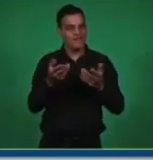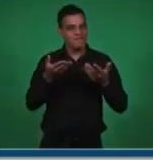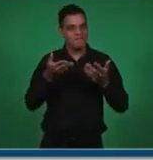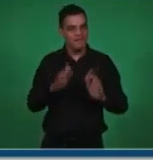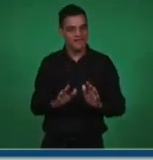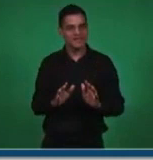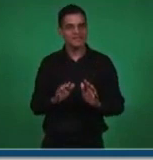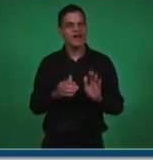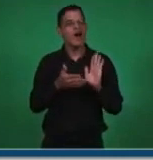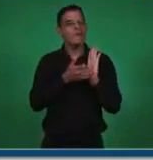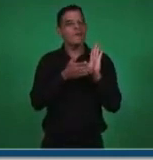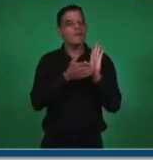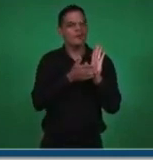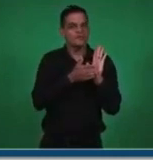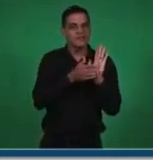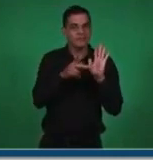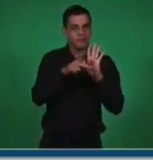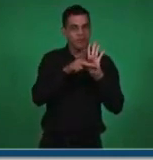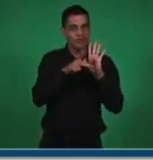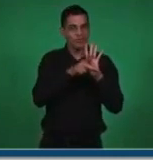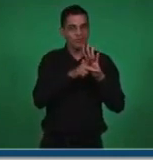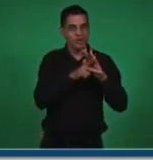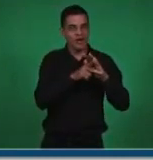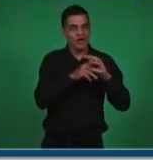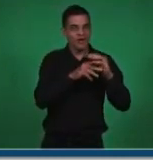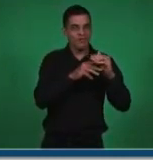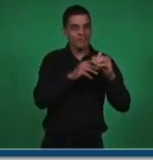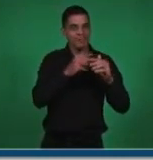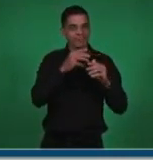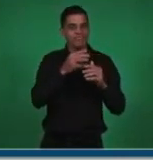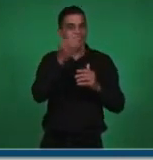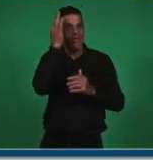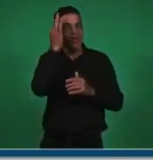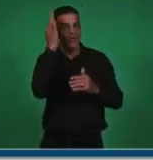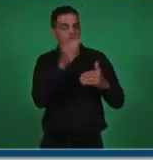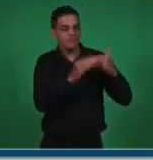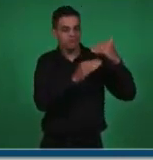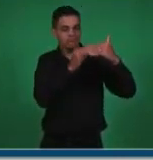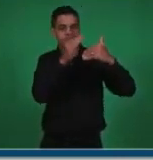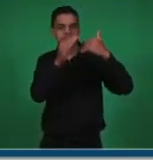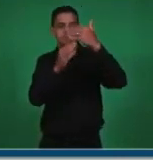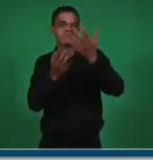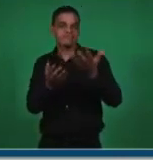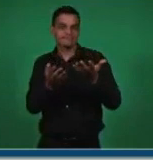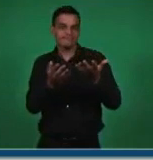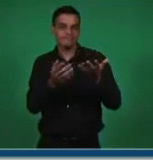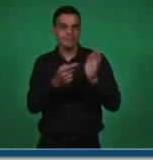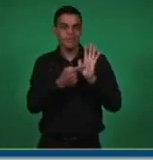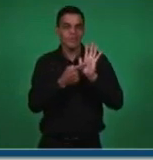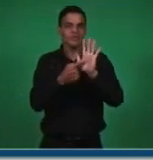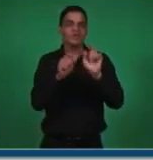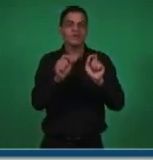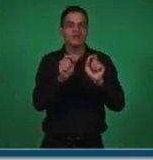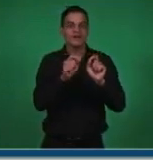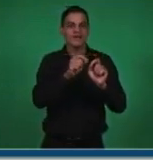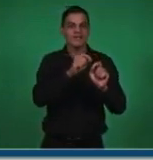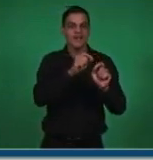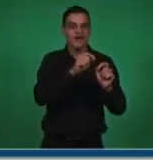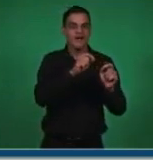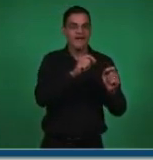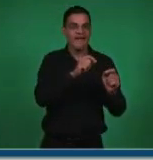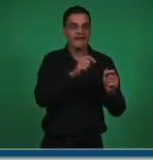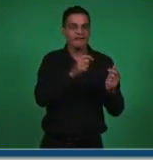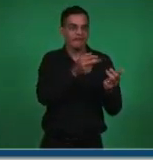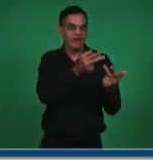a teoria da evolução é esta. A proposta do evolucionismo é mostrar que as espécies elas se modificam ao longo do tempo. O que